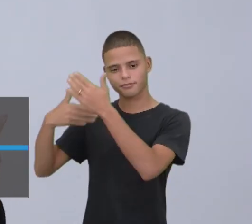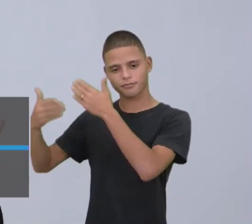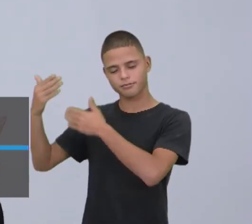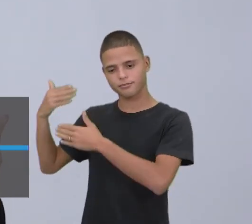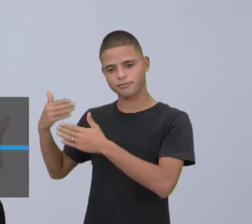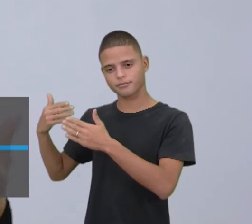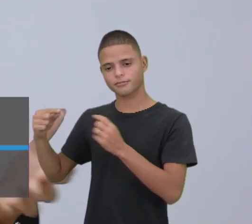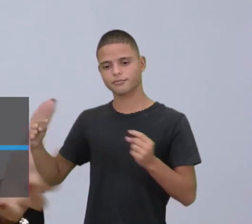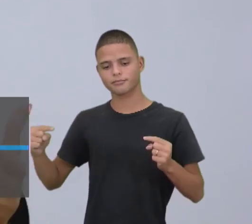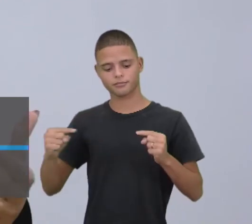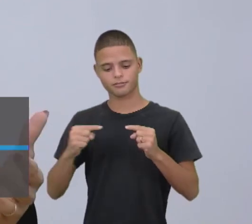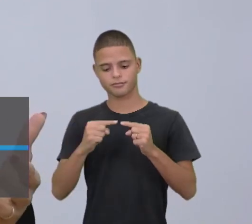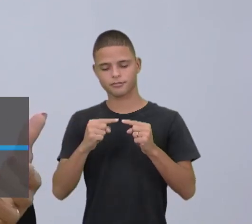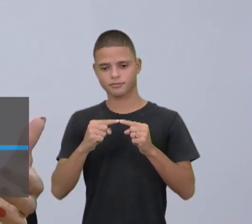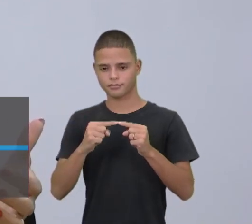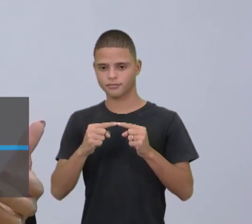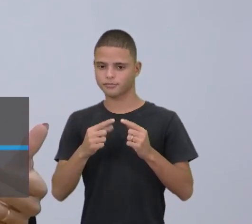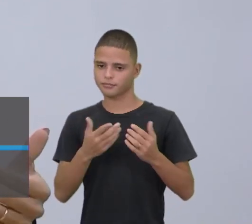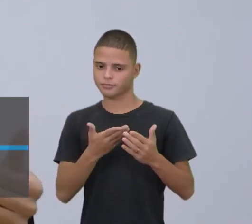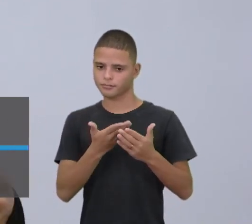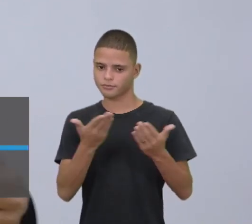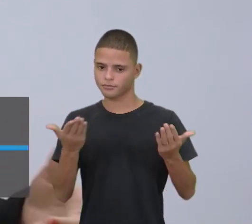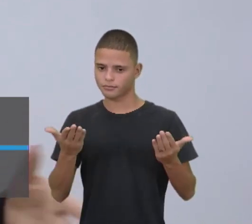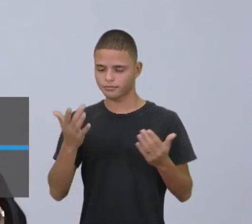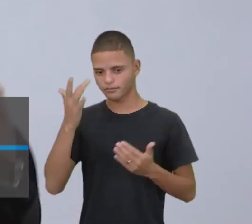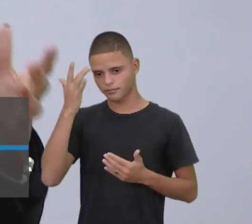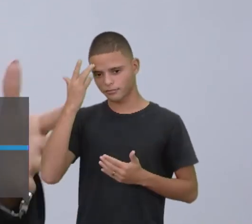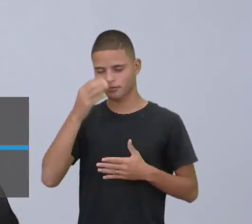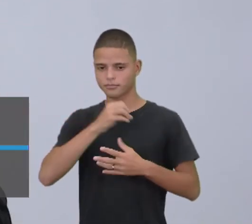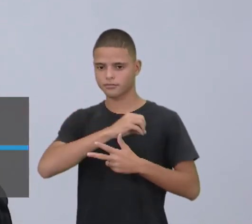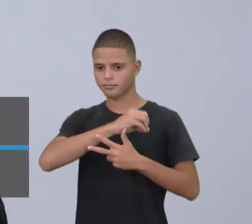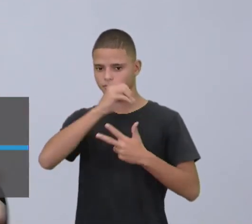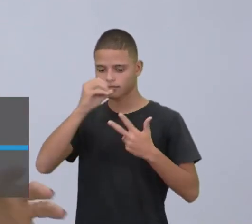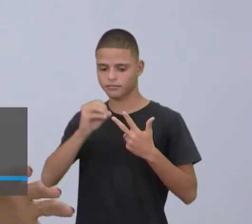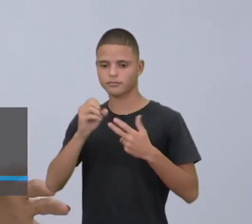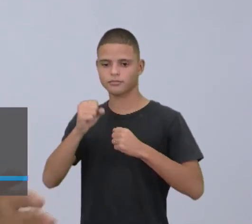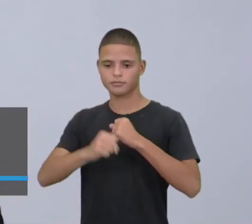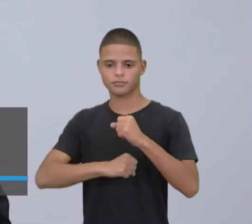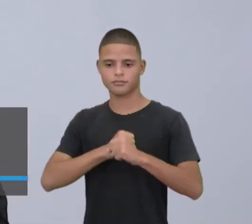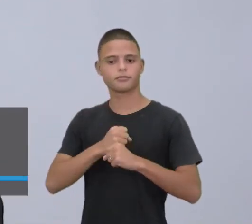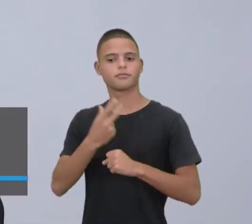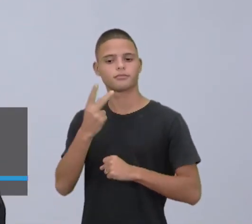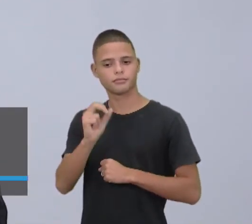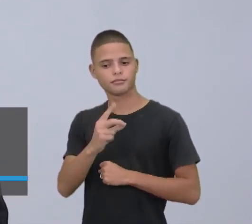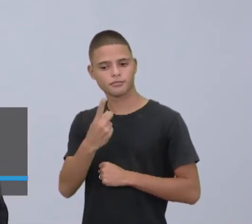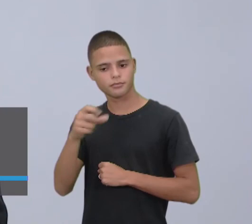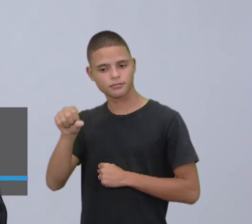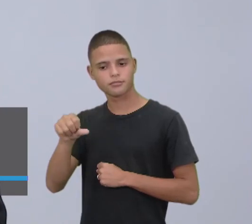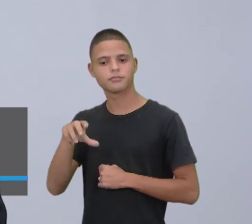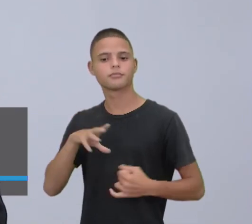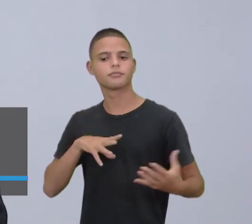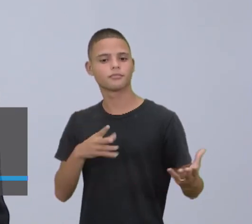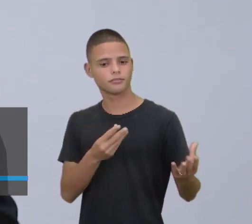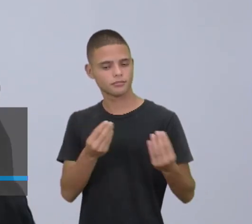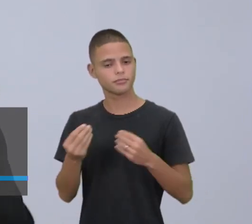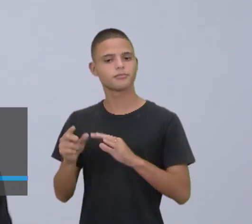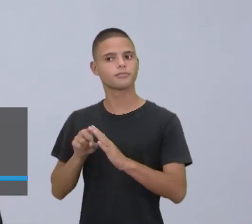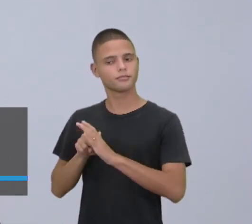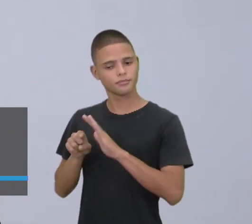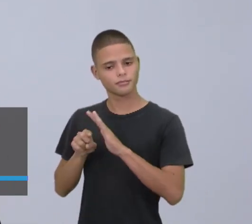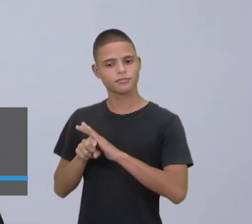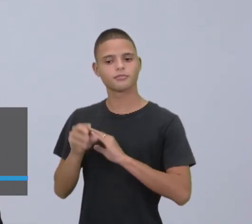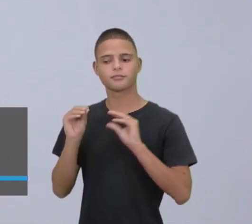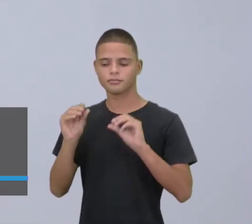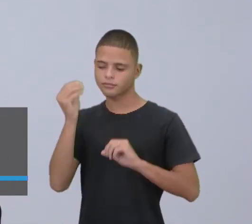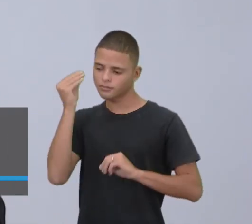isso. Eu deixei para vocês, eu acho que o Enem 2019 está recheado desse tipo de pergunta que ela respondeu aqui pra gente, tá?